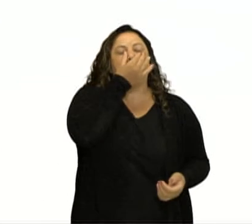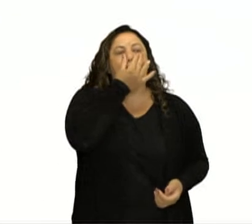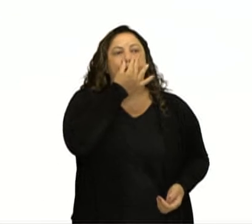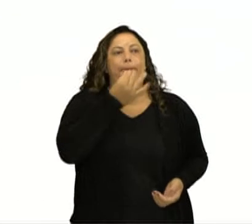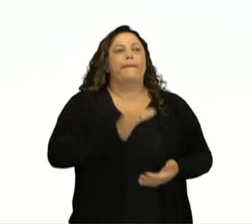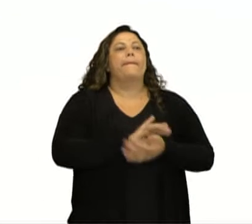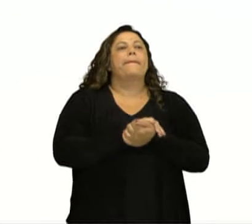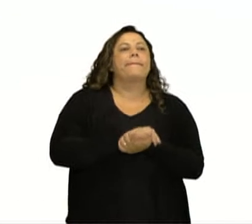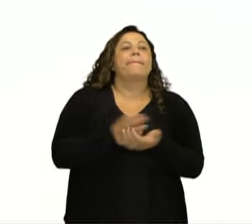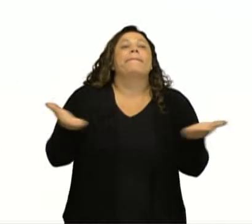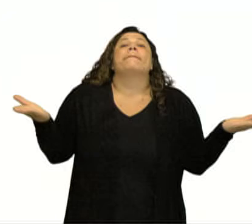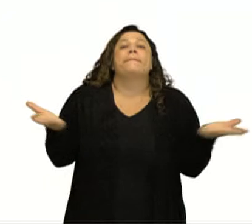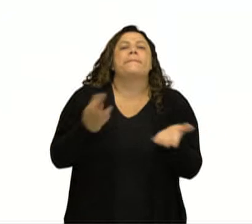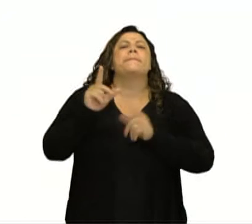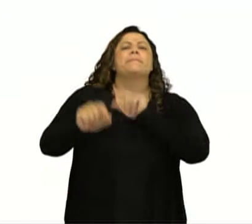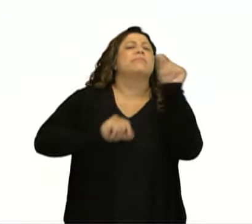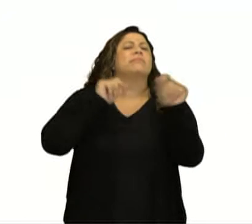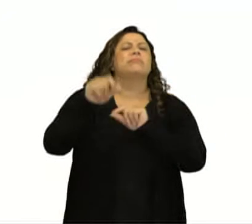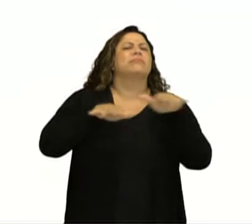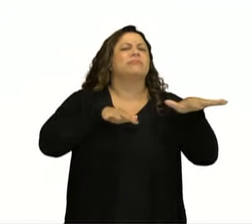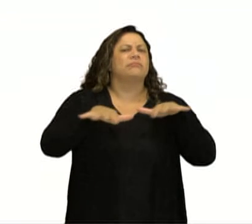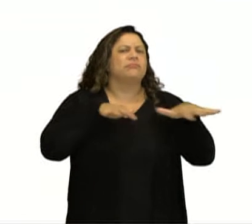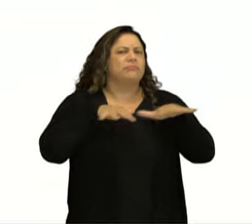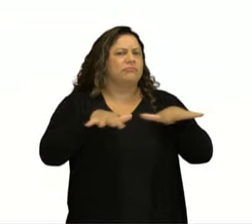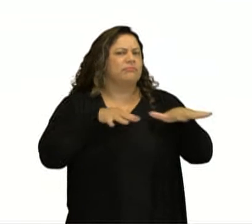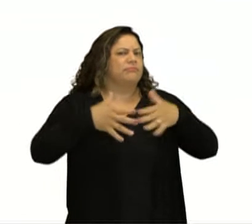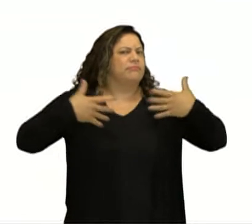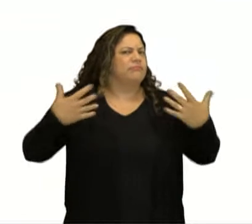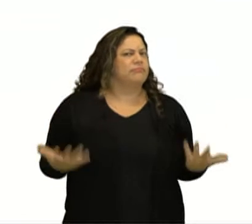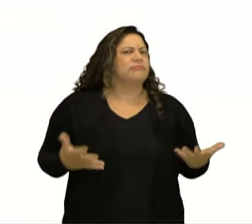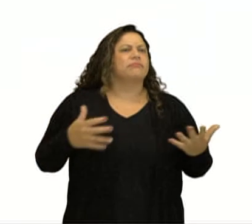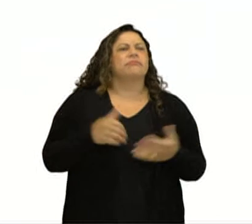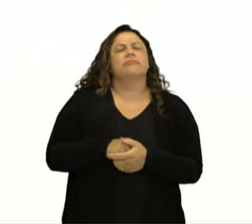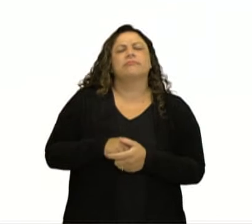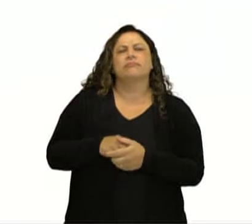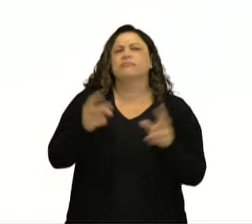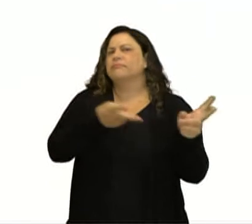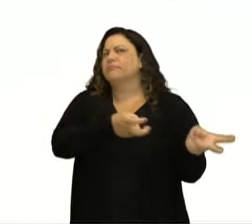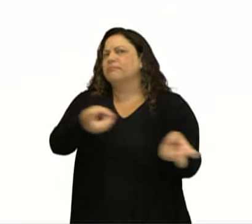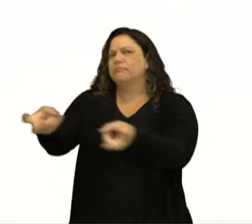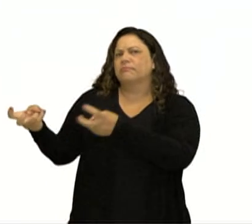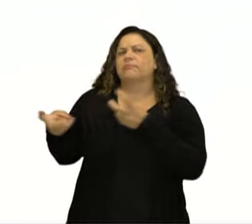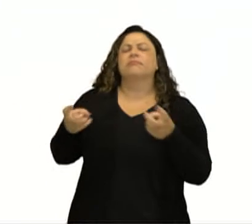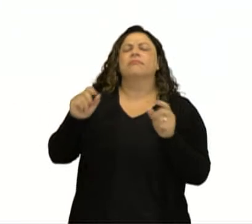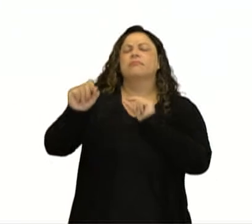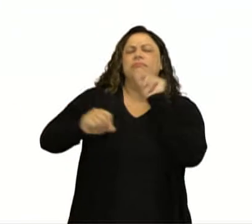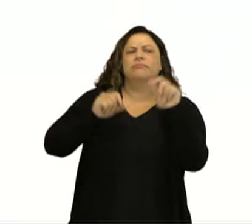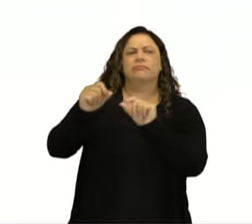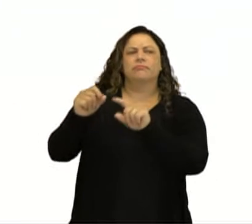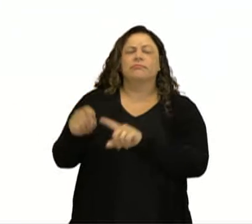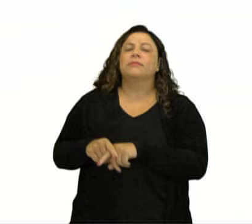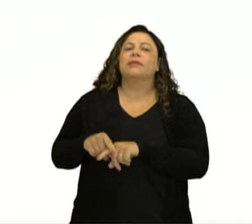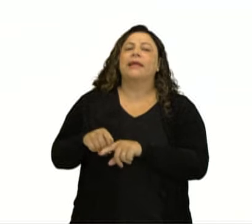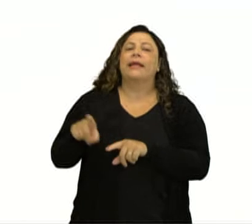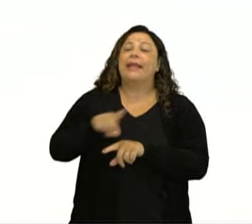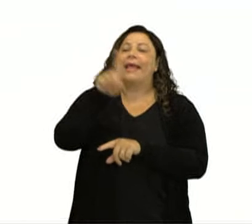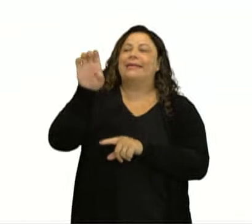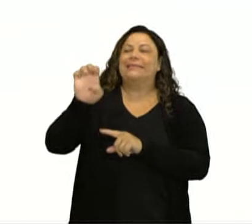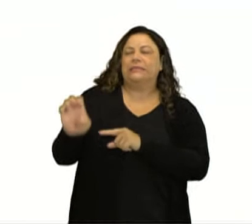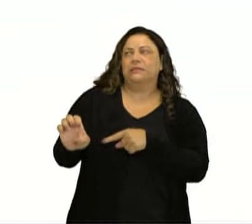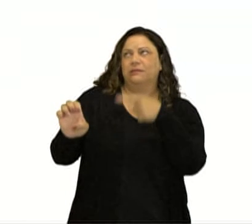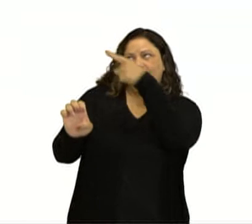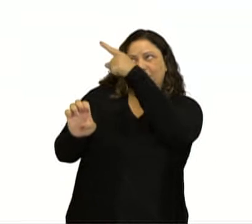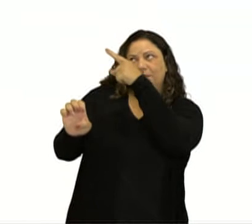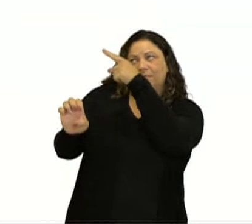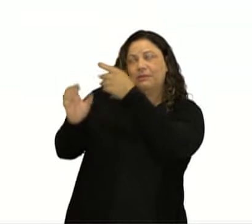caso aqui, né? Quem que está em movimento? Vejam, você tem uma situação na imagem da esquerda em que